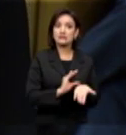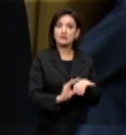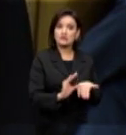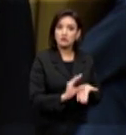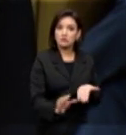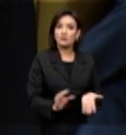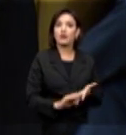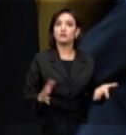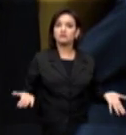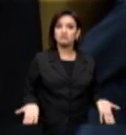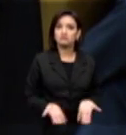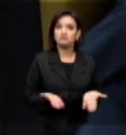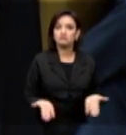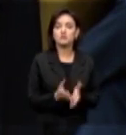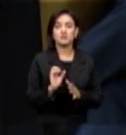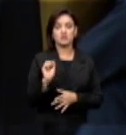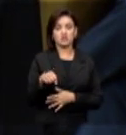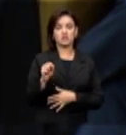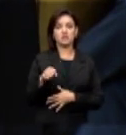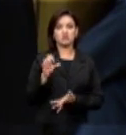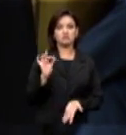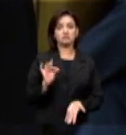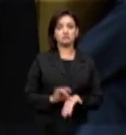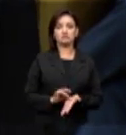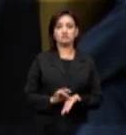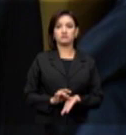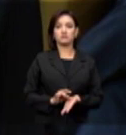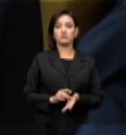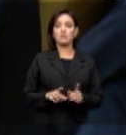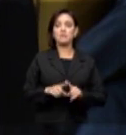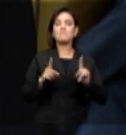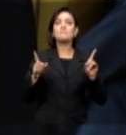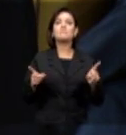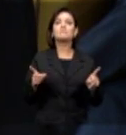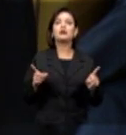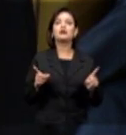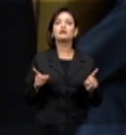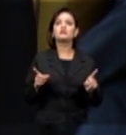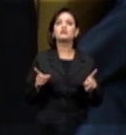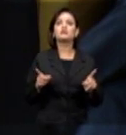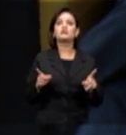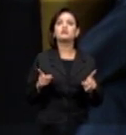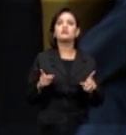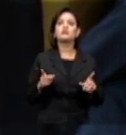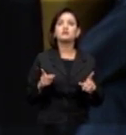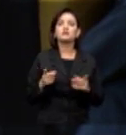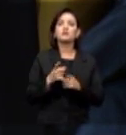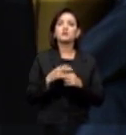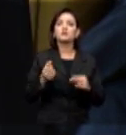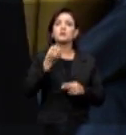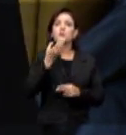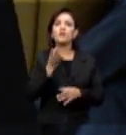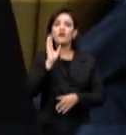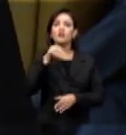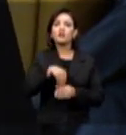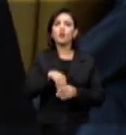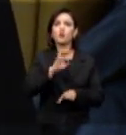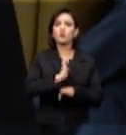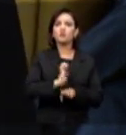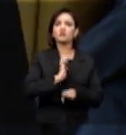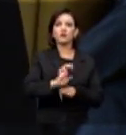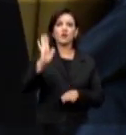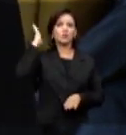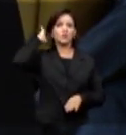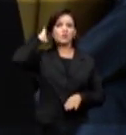precisa de muito investimento para que este benefício fique dentro do Estado do Pará. E a União já declarou,